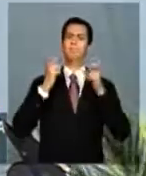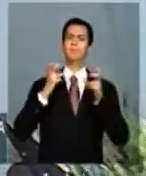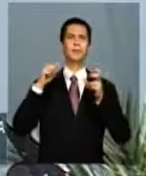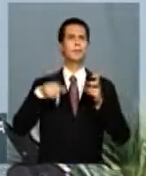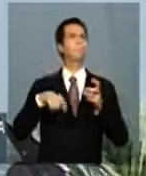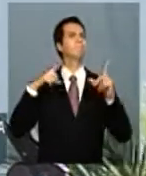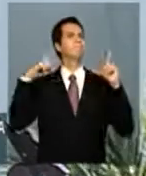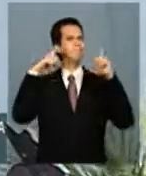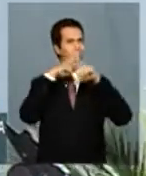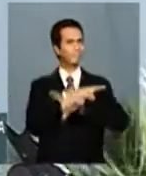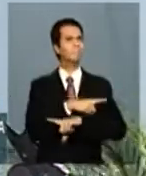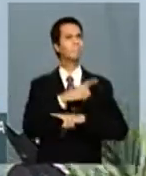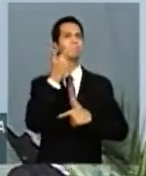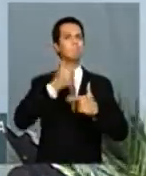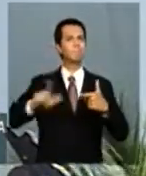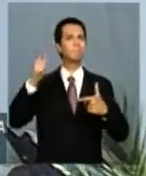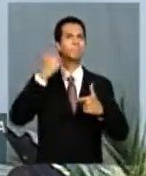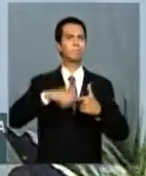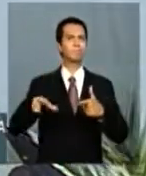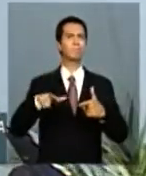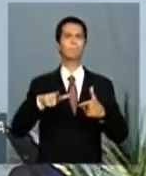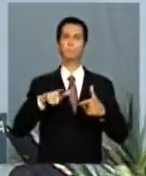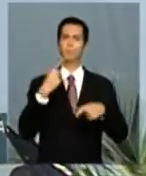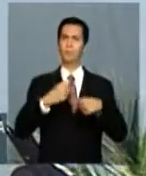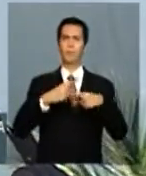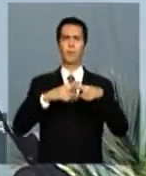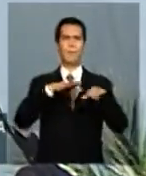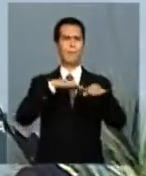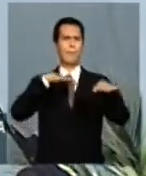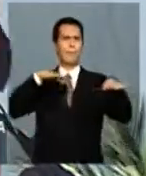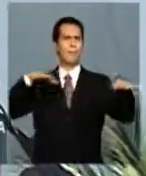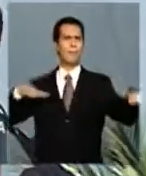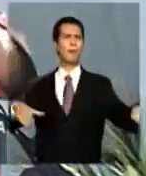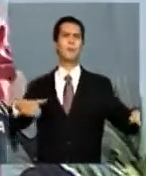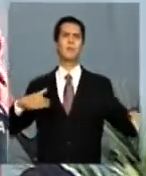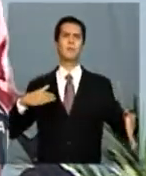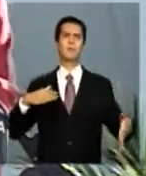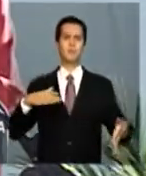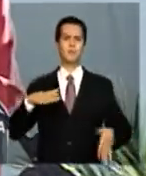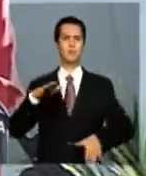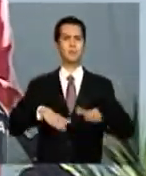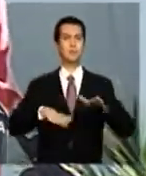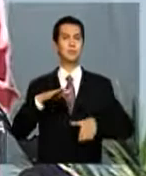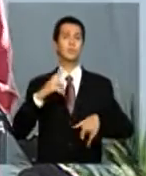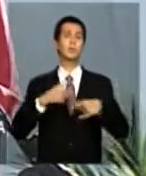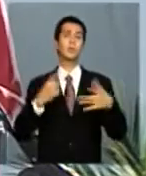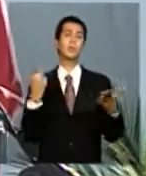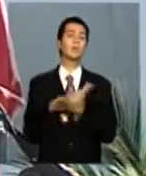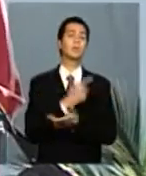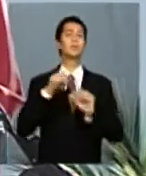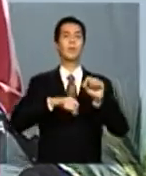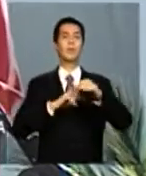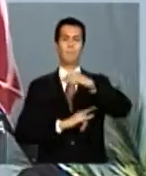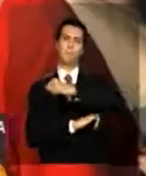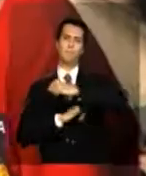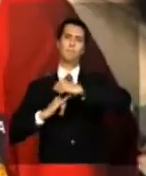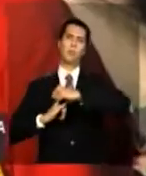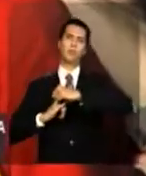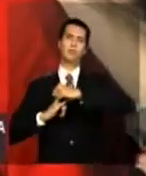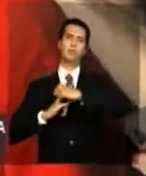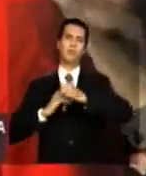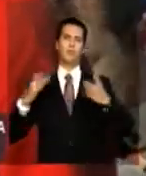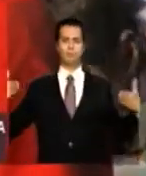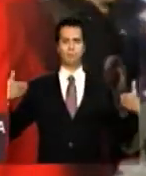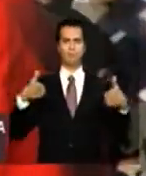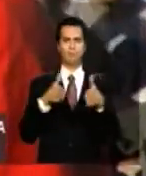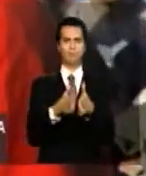grave aqui o fluxo de veículos que se estreitava justamente na ponte. E, por isso, hoje